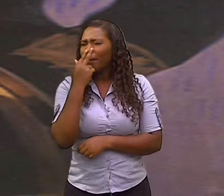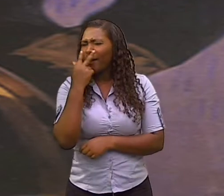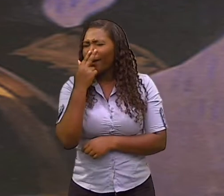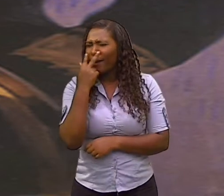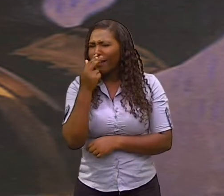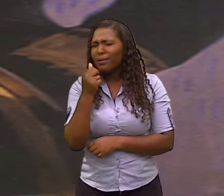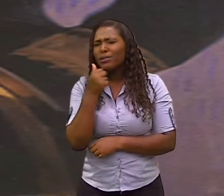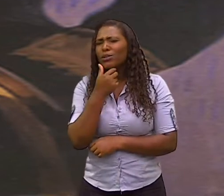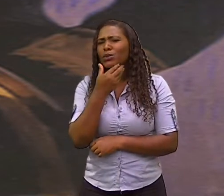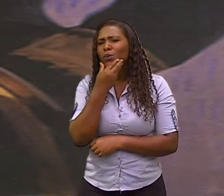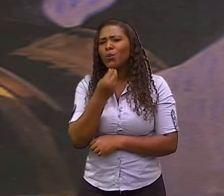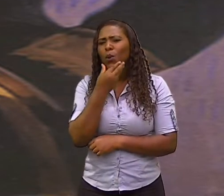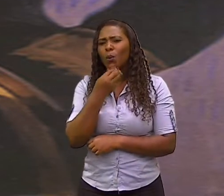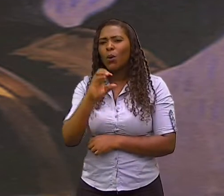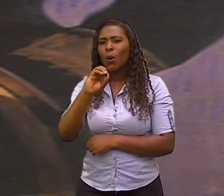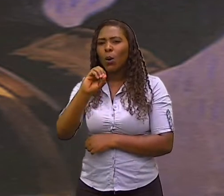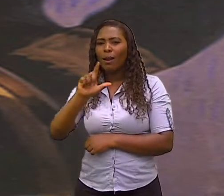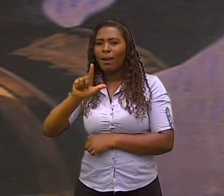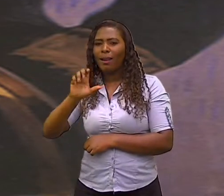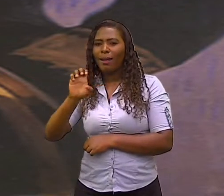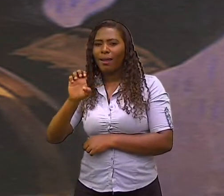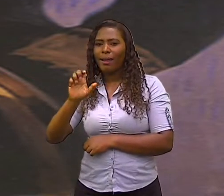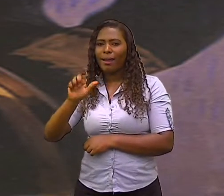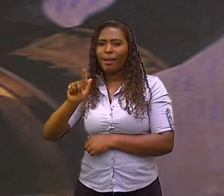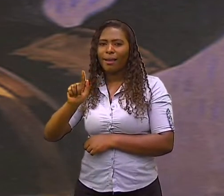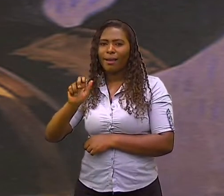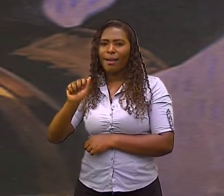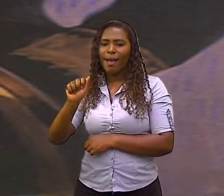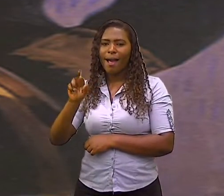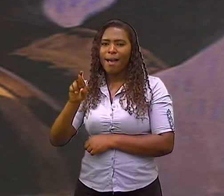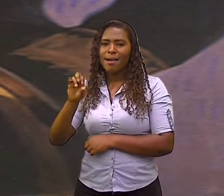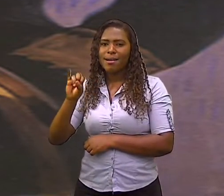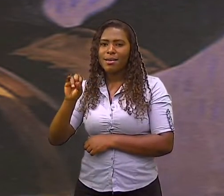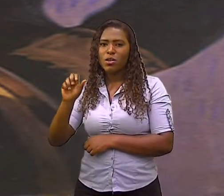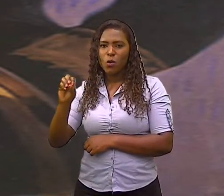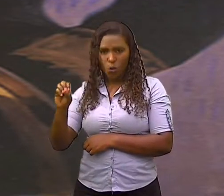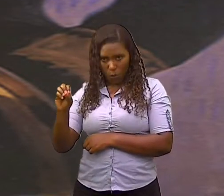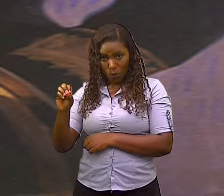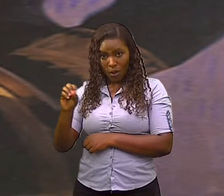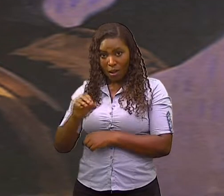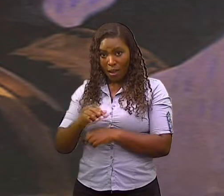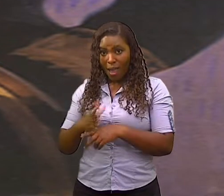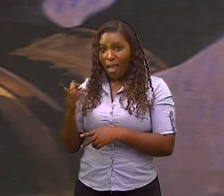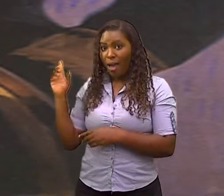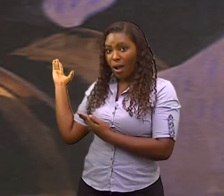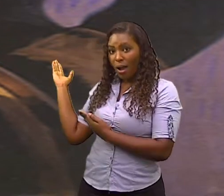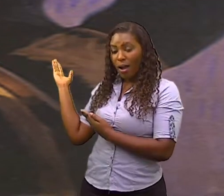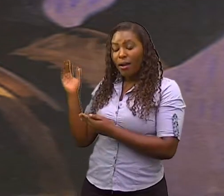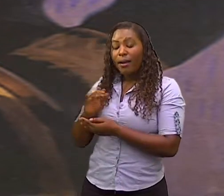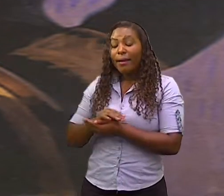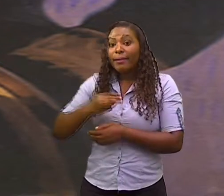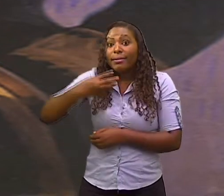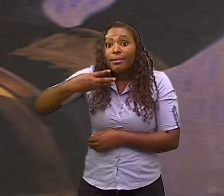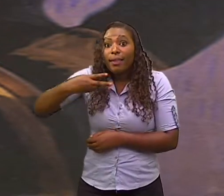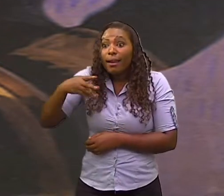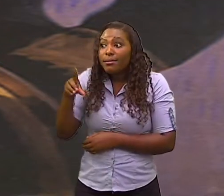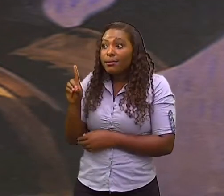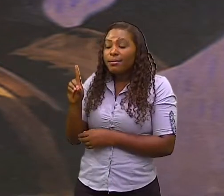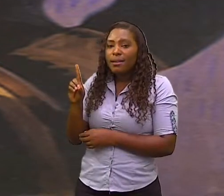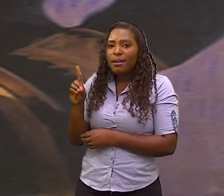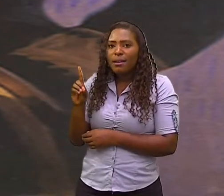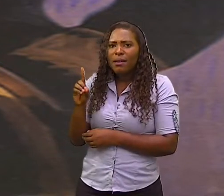Mariano está saltando da tela. Você vê, quando fala um quadro escuro, com todos